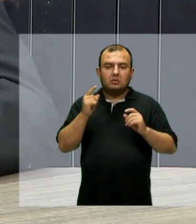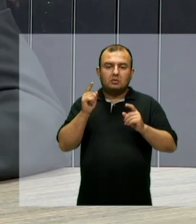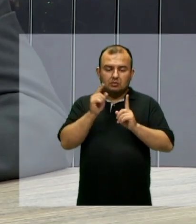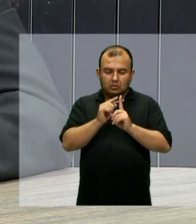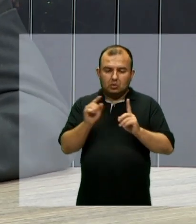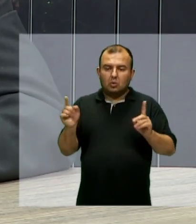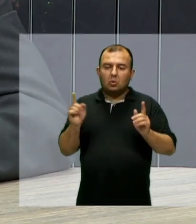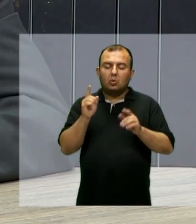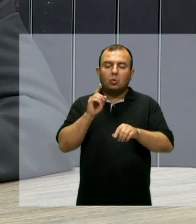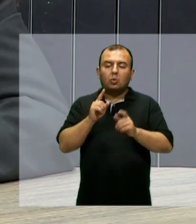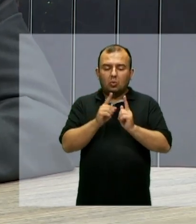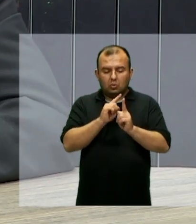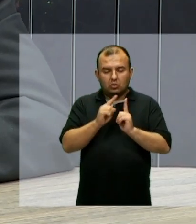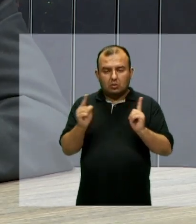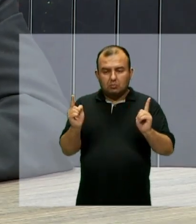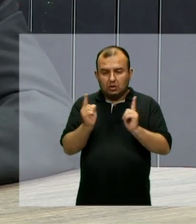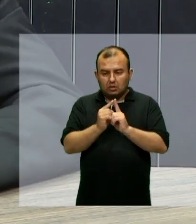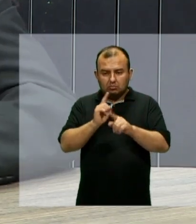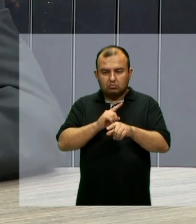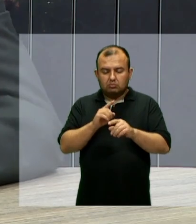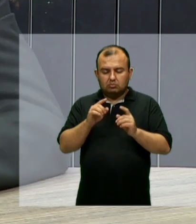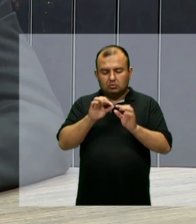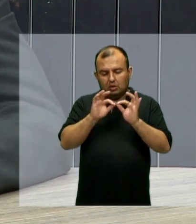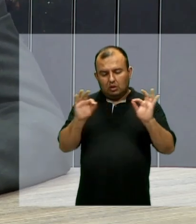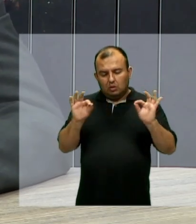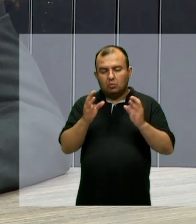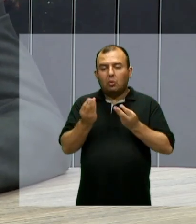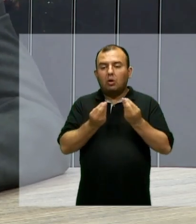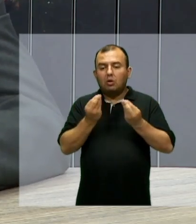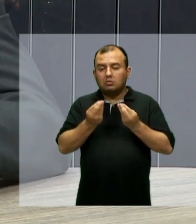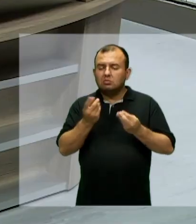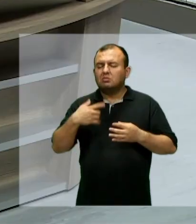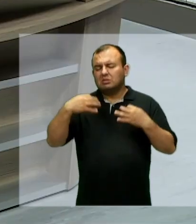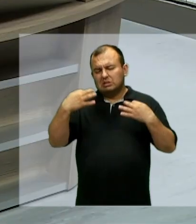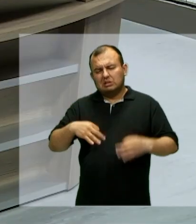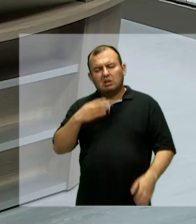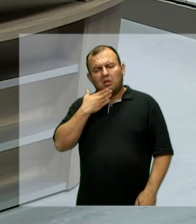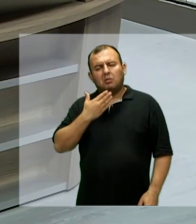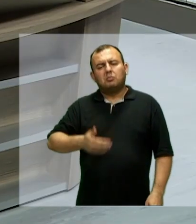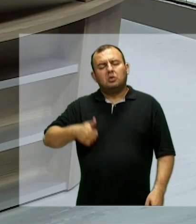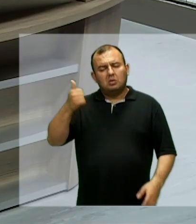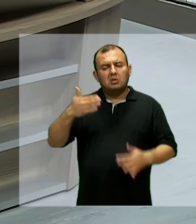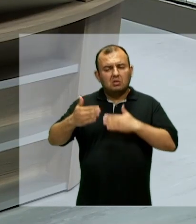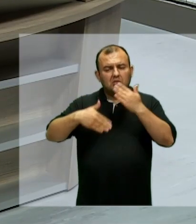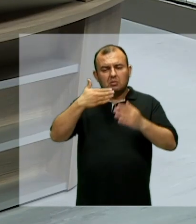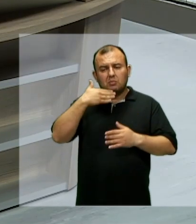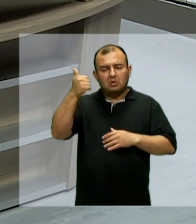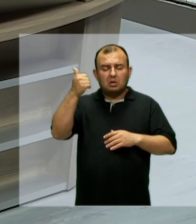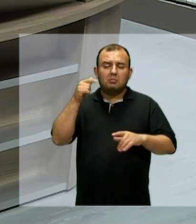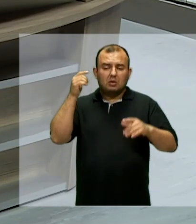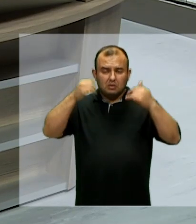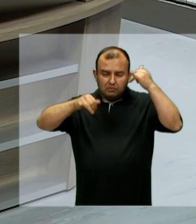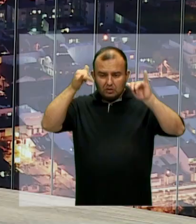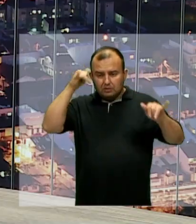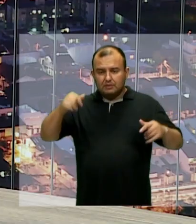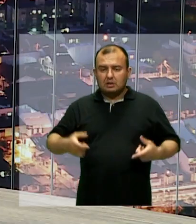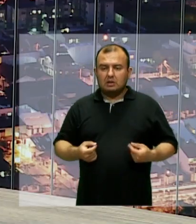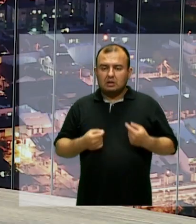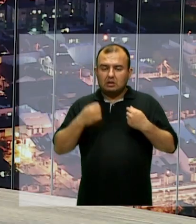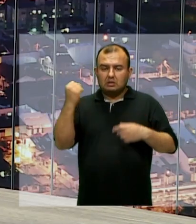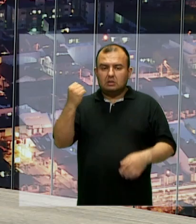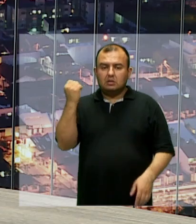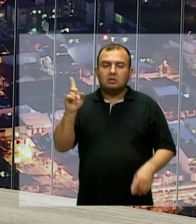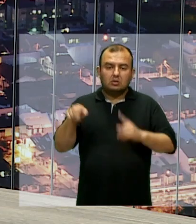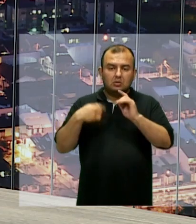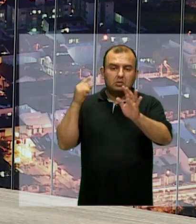histologia, então, assim, houve uma diminuição. Então, com certeza, isso melhorou e vai melhorar mais ainda. Então, ou seja, até a minha